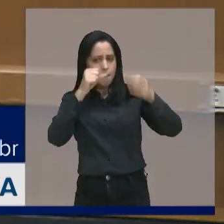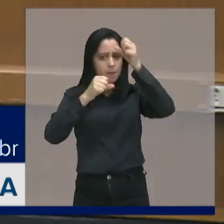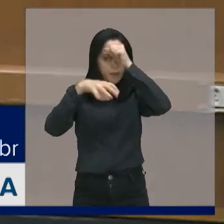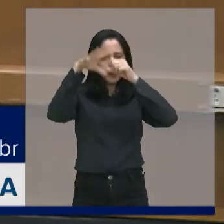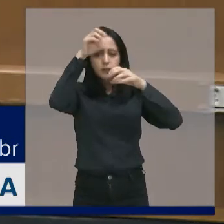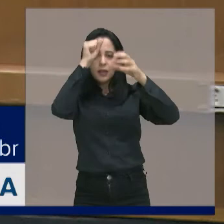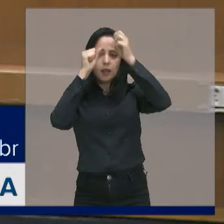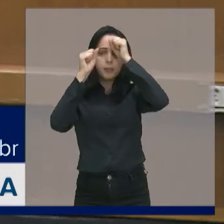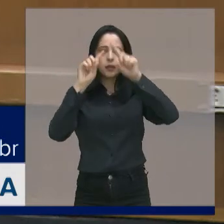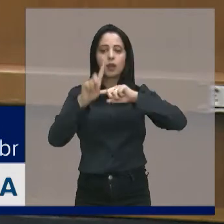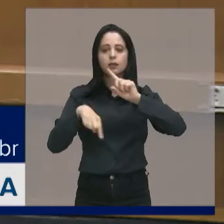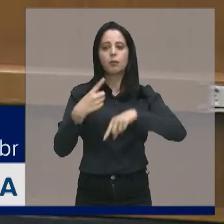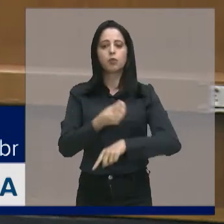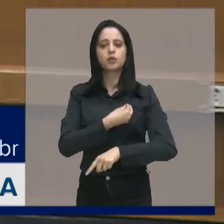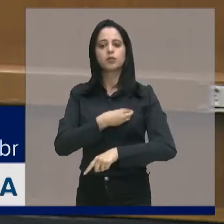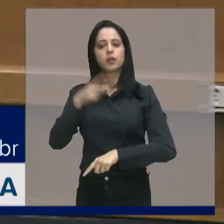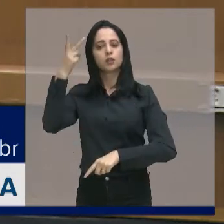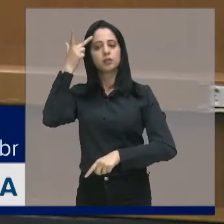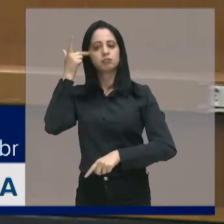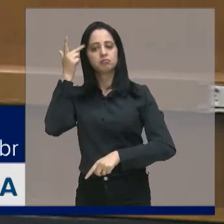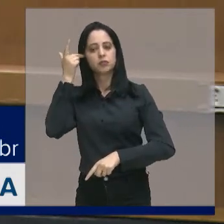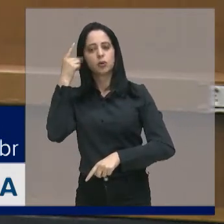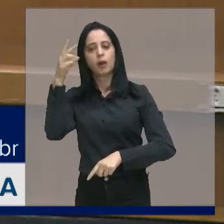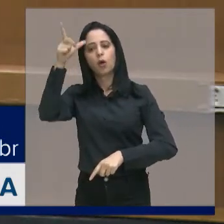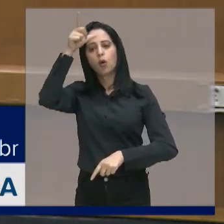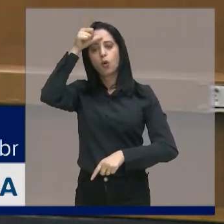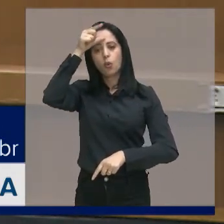vida normal. A gente sabe que